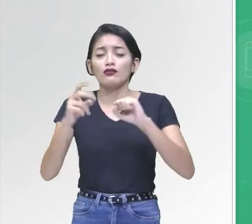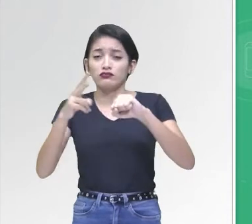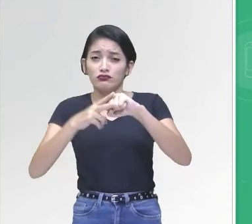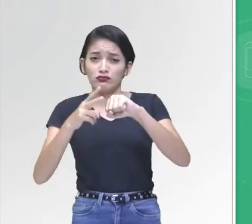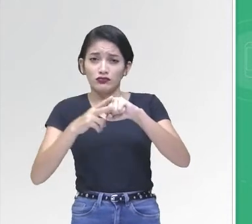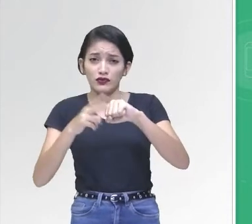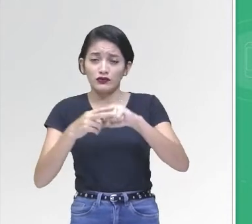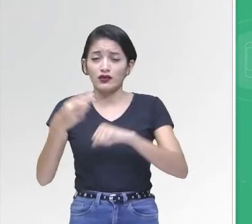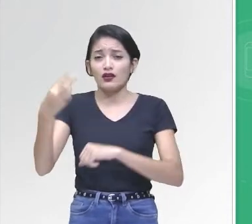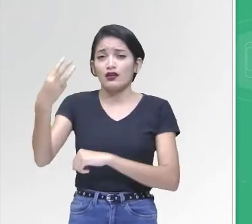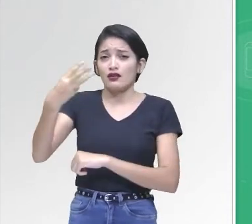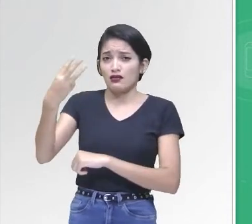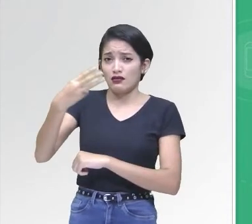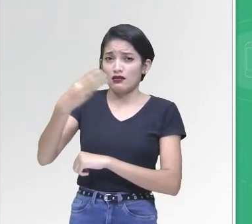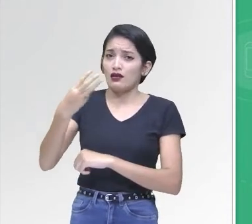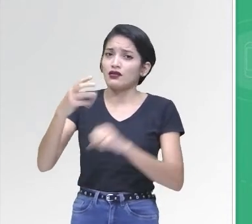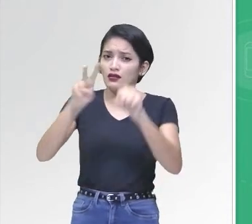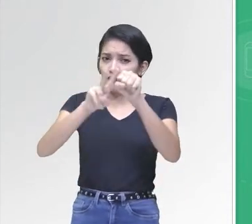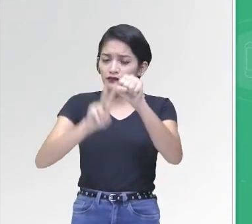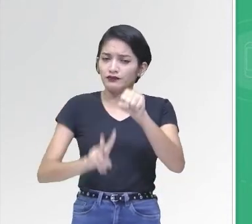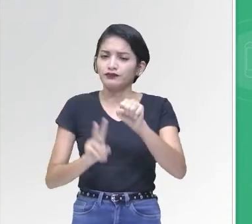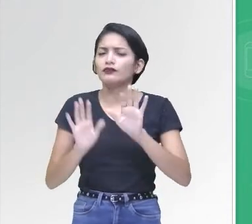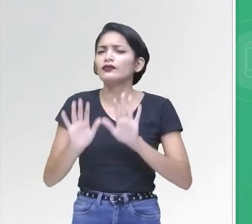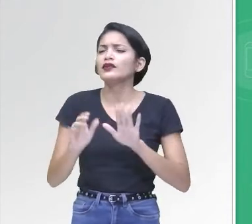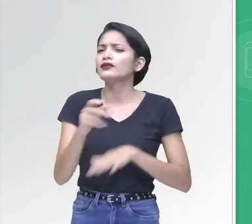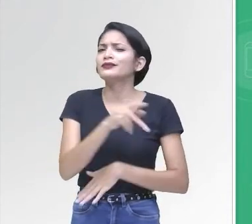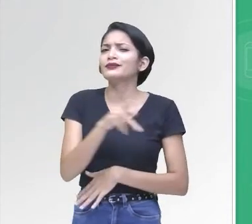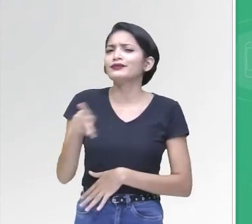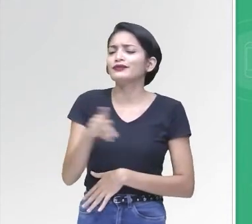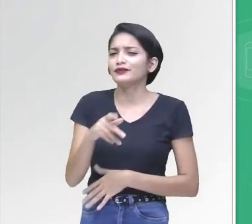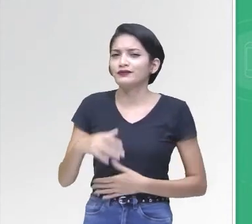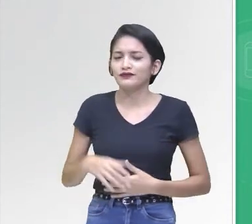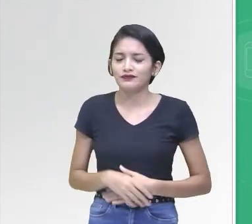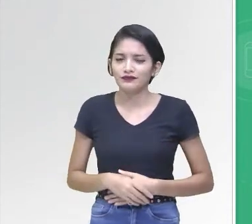da terceira conjugação. Professor,